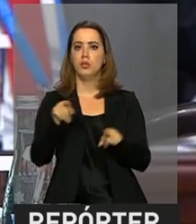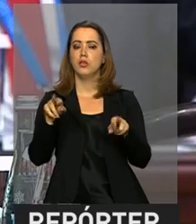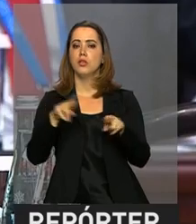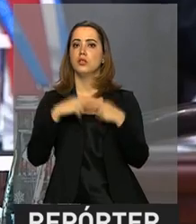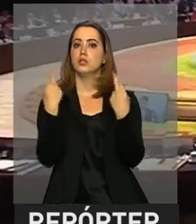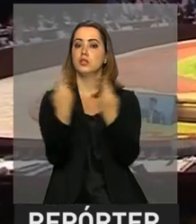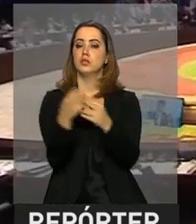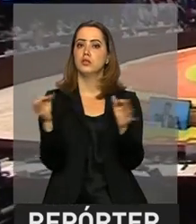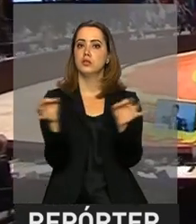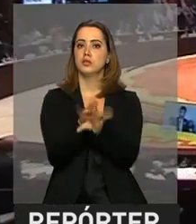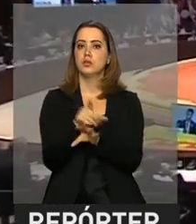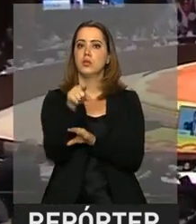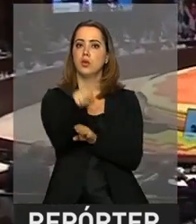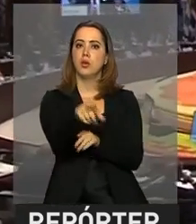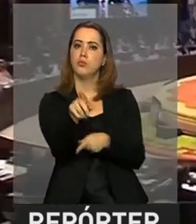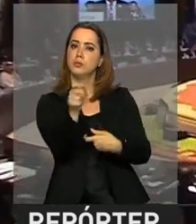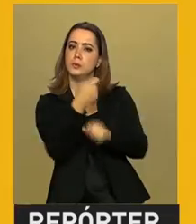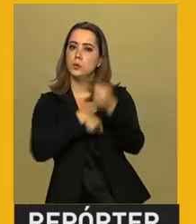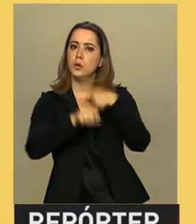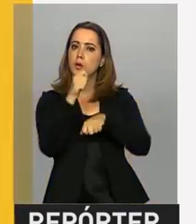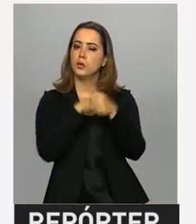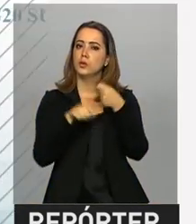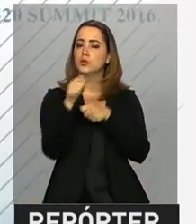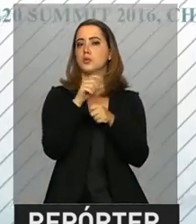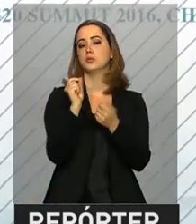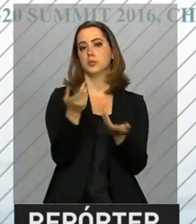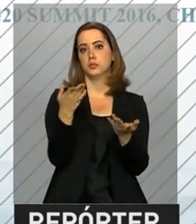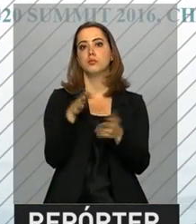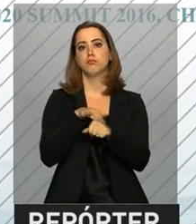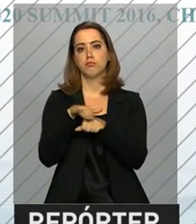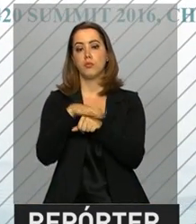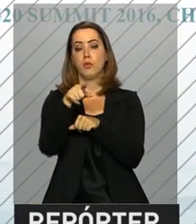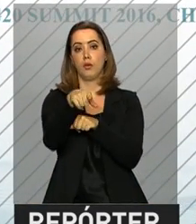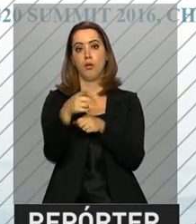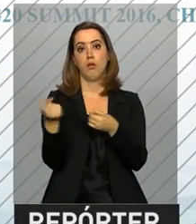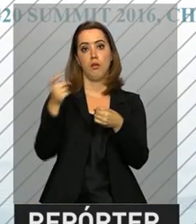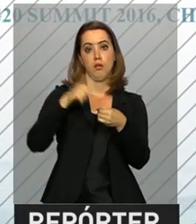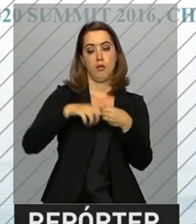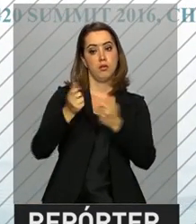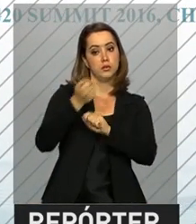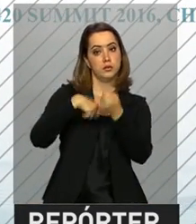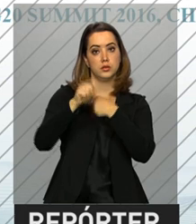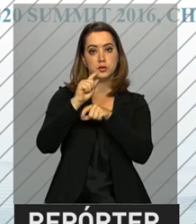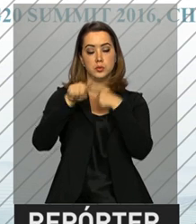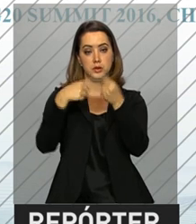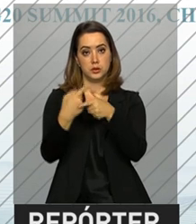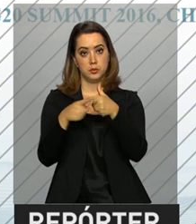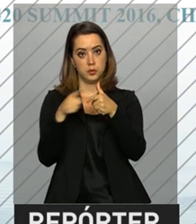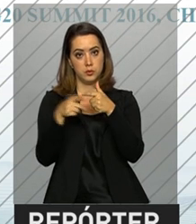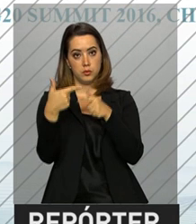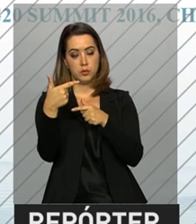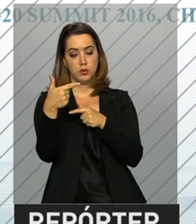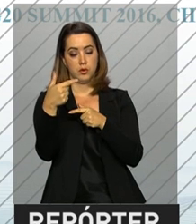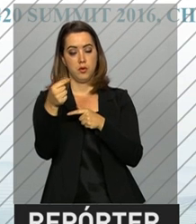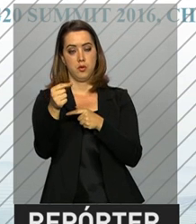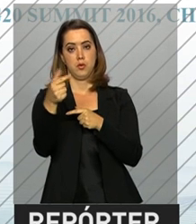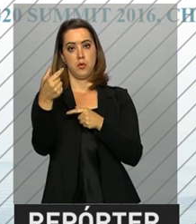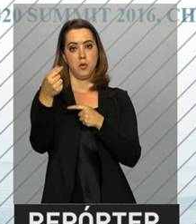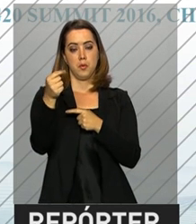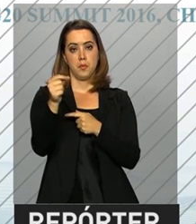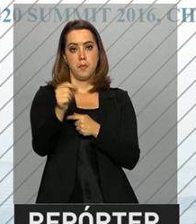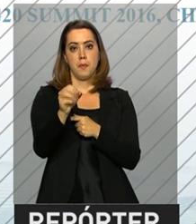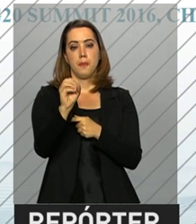temas econômicos no centro dos debates: a recuperação pós-crise de 2008, reformas estruturais para garantir